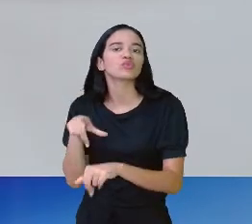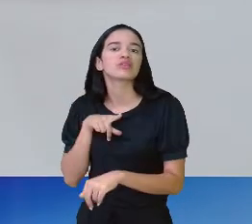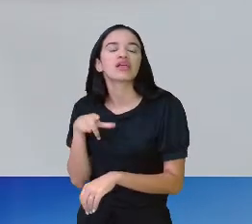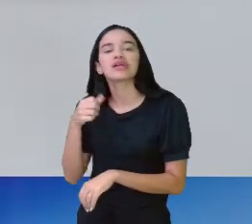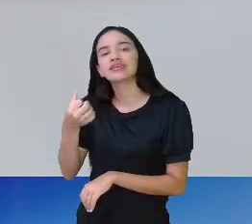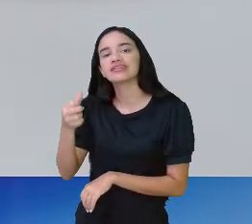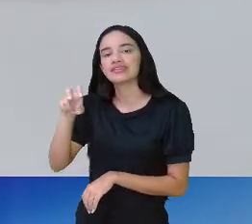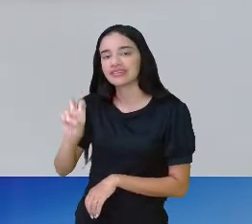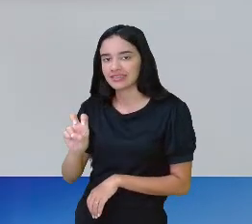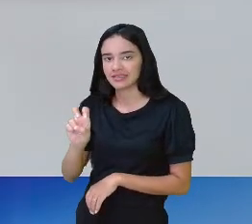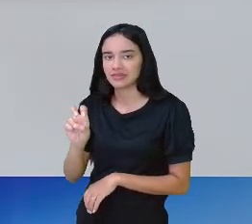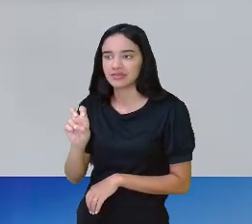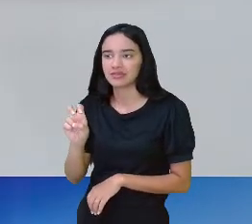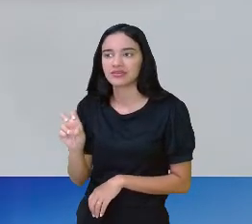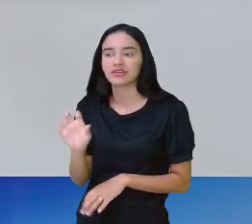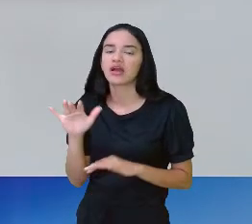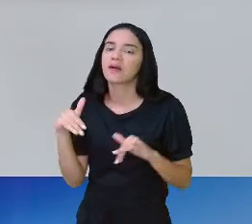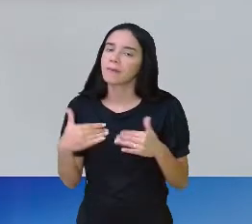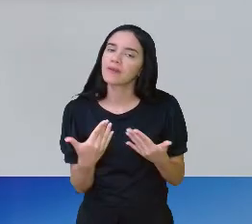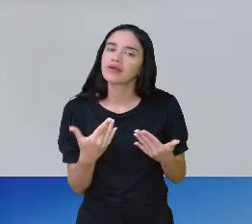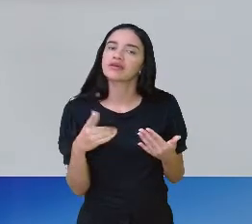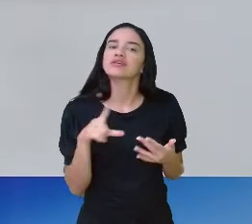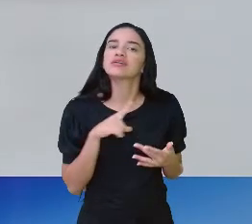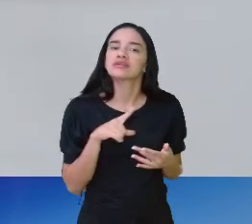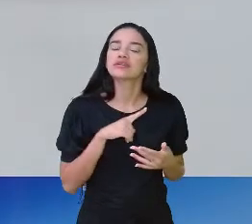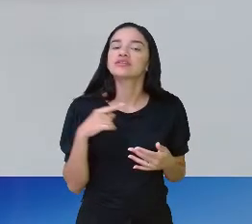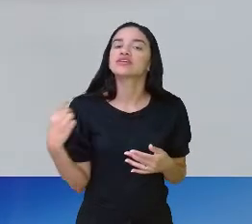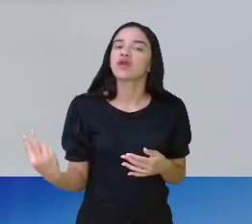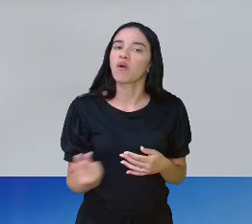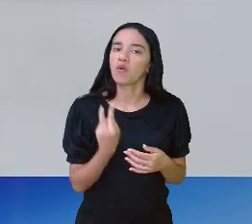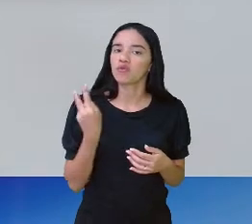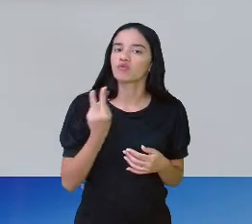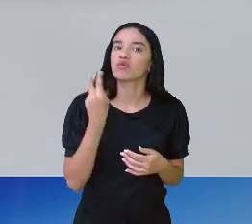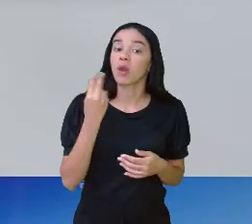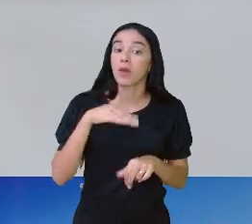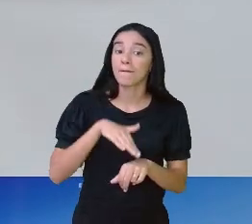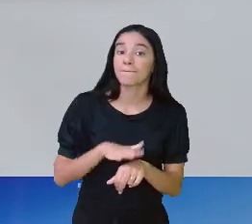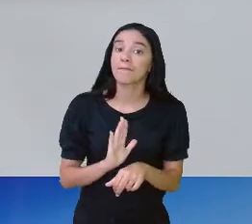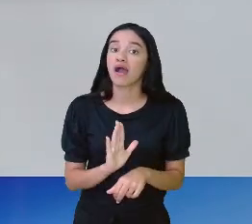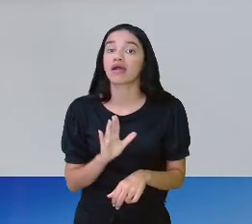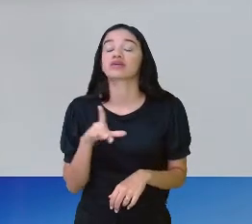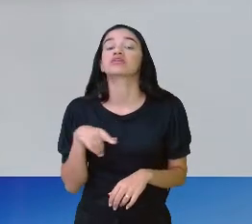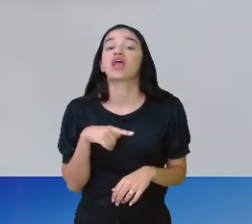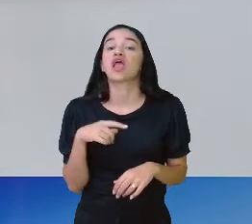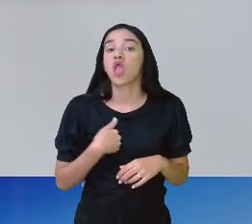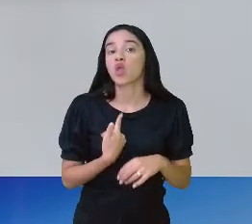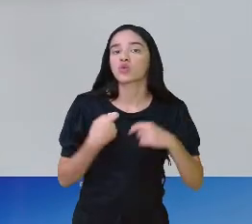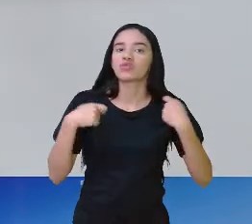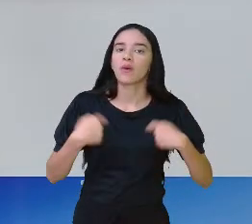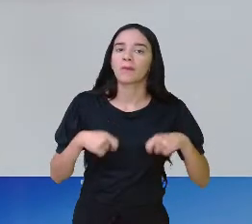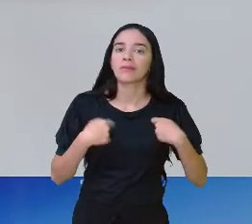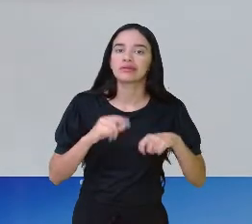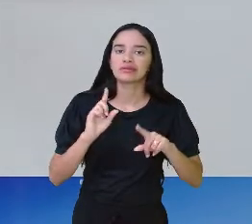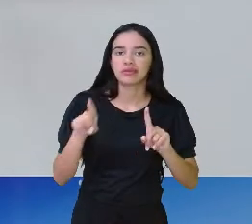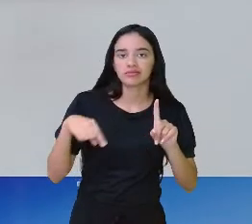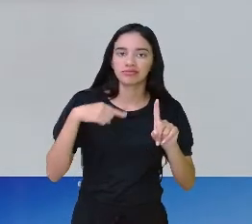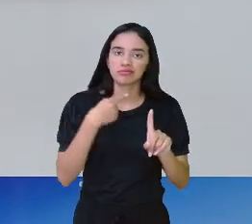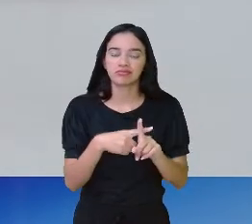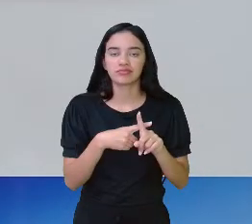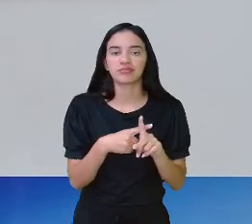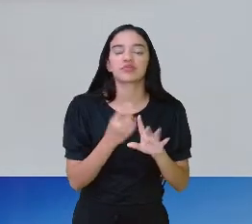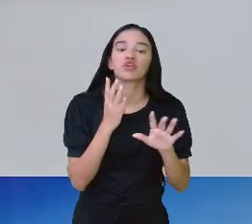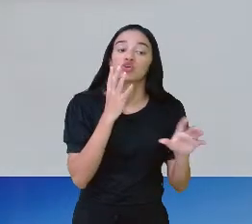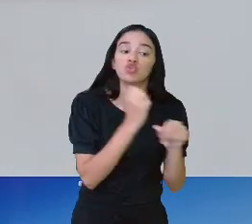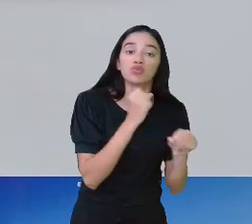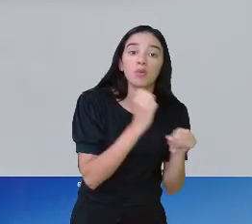tinha 65, então tinham valores a mais. Eu vou precisar fazer uma adição dos